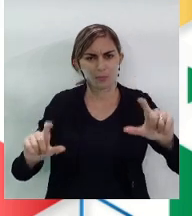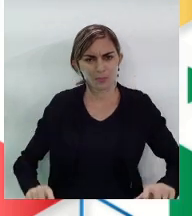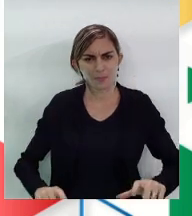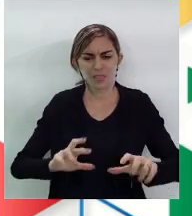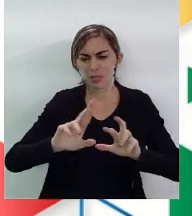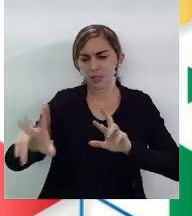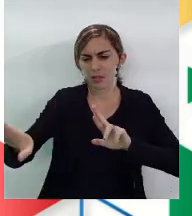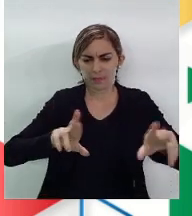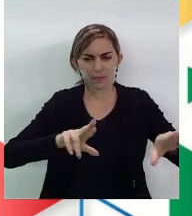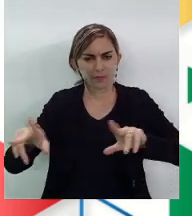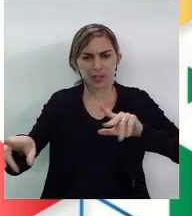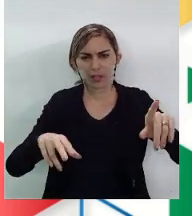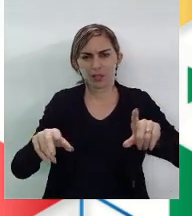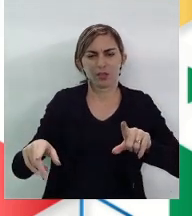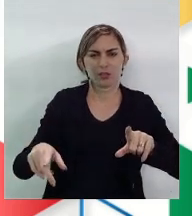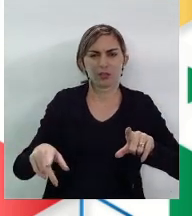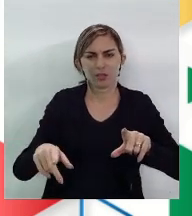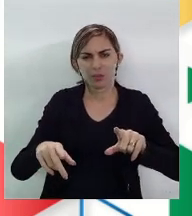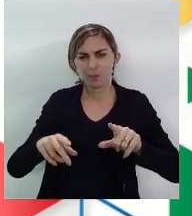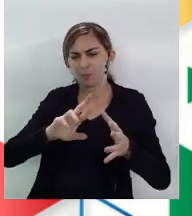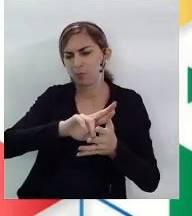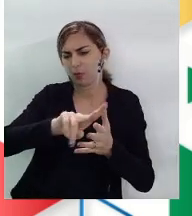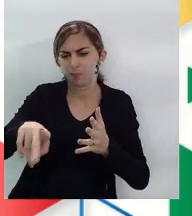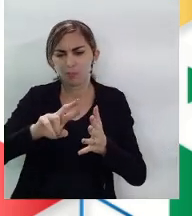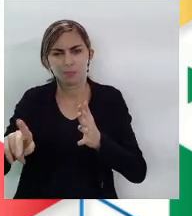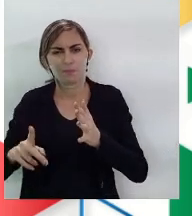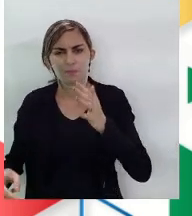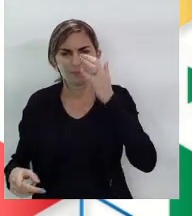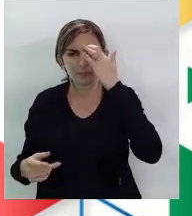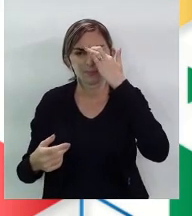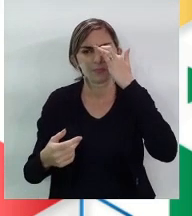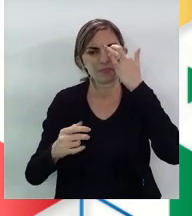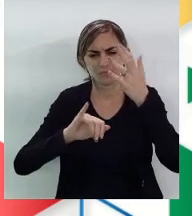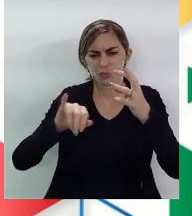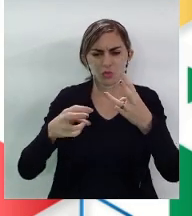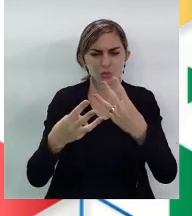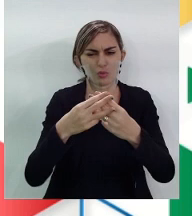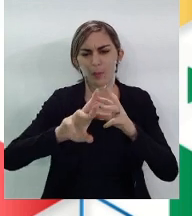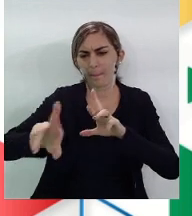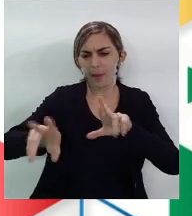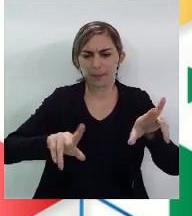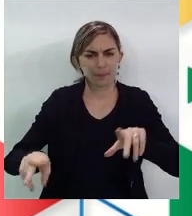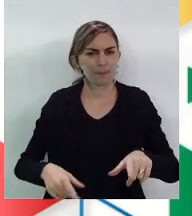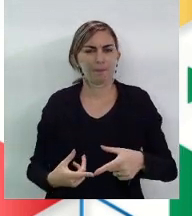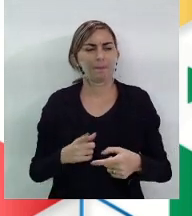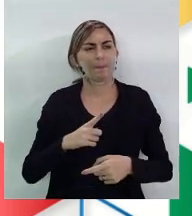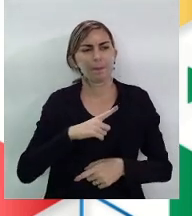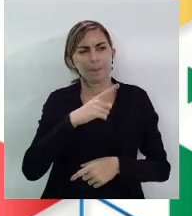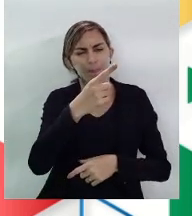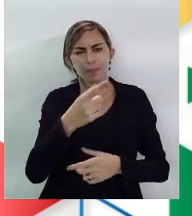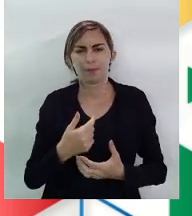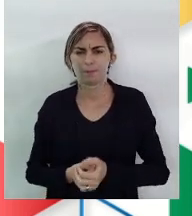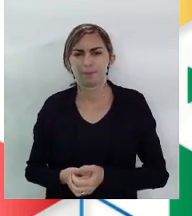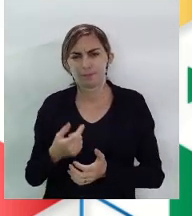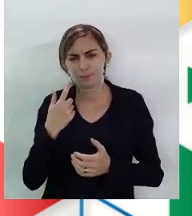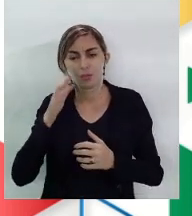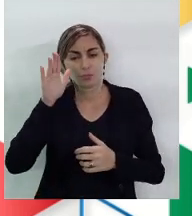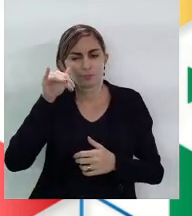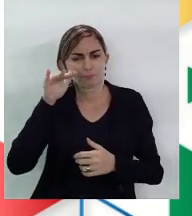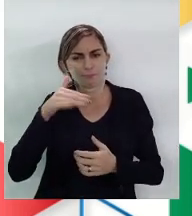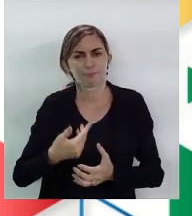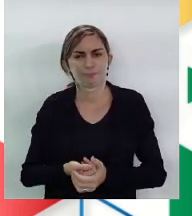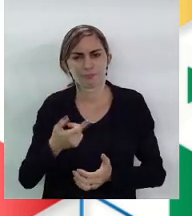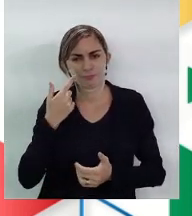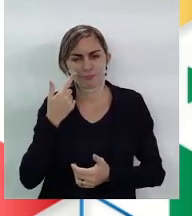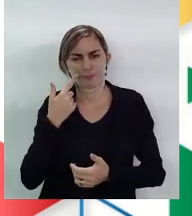as diferentes, certo, ramificações judaicas. E ainda temos aqui essas curiosidades.